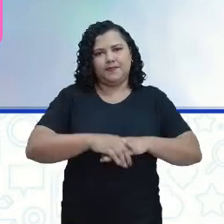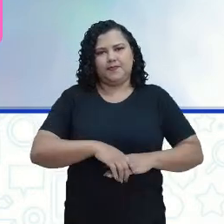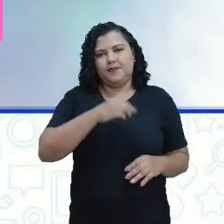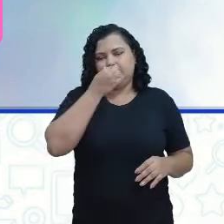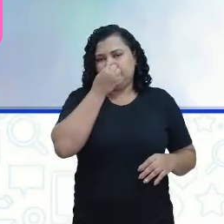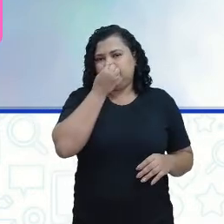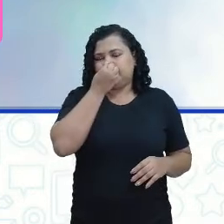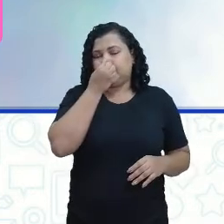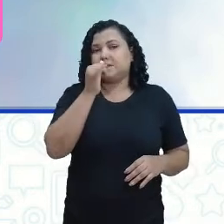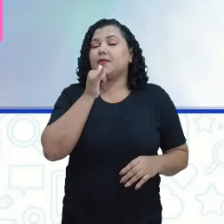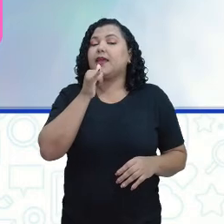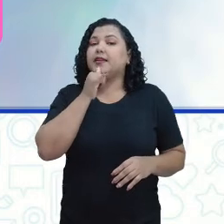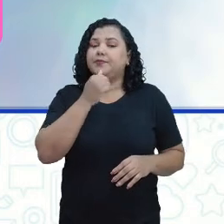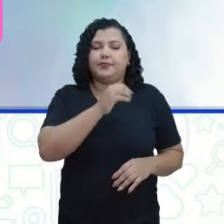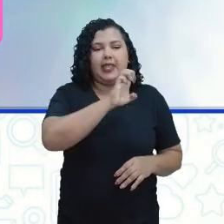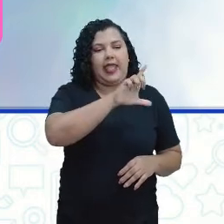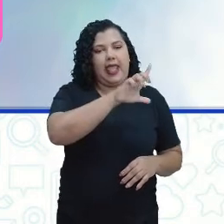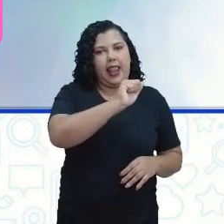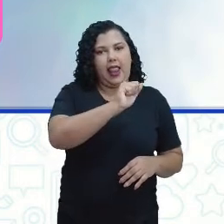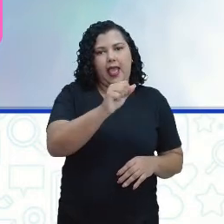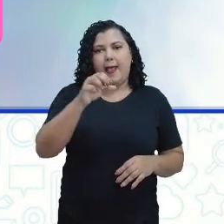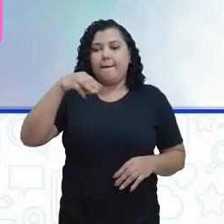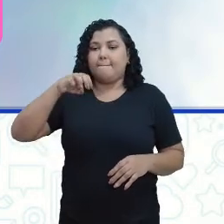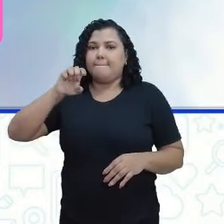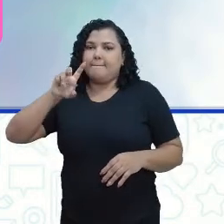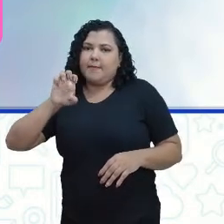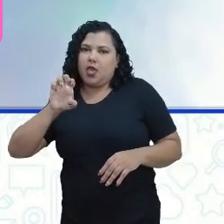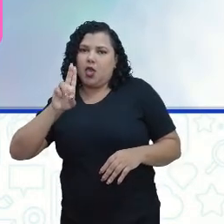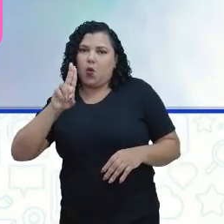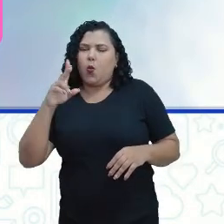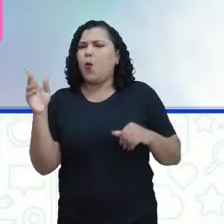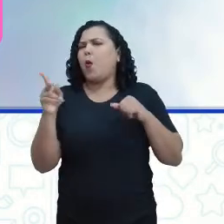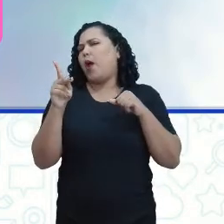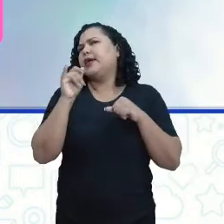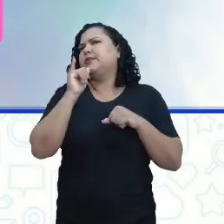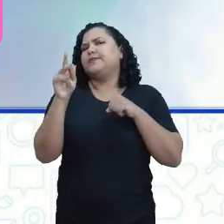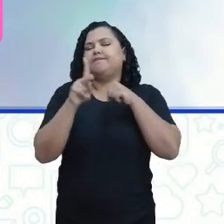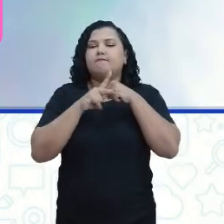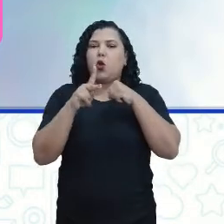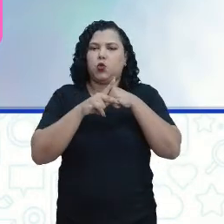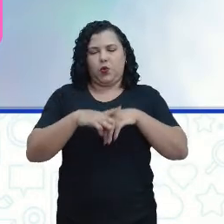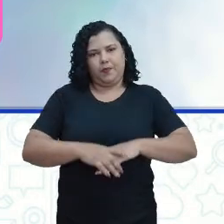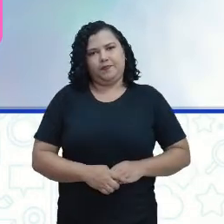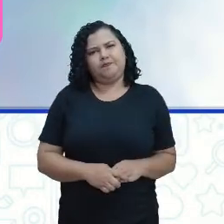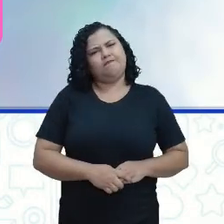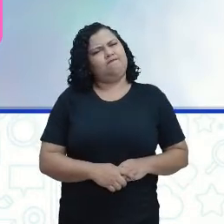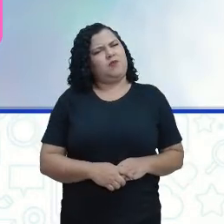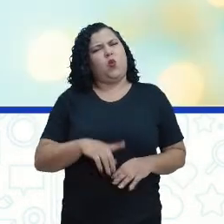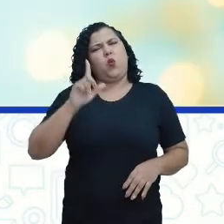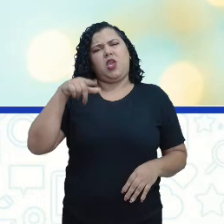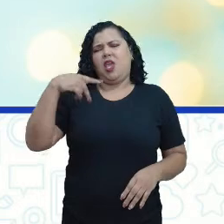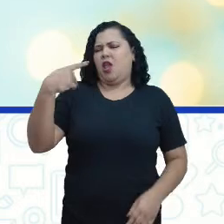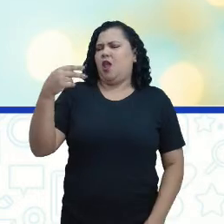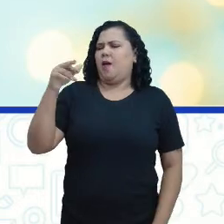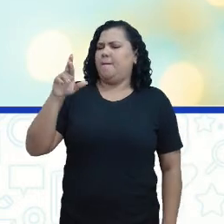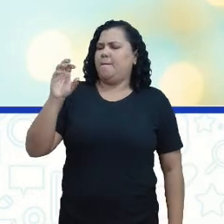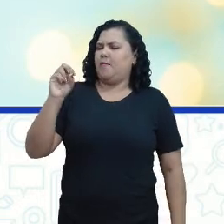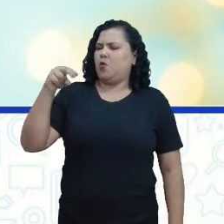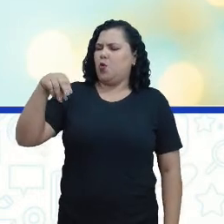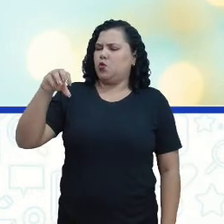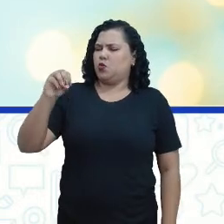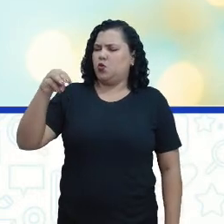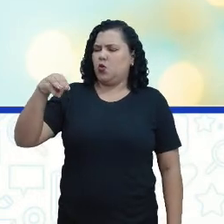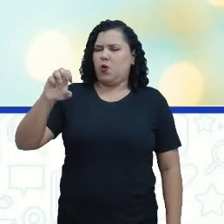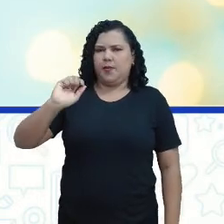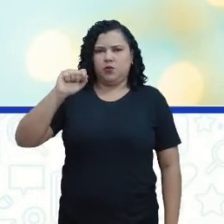exemplos de quê? De pronomes. Aí vocês, mas professora Camille, que raios é pronome? Vocês